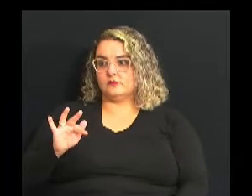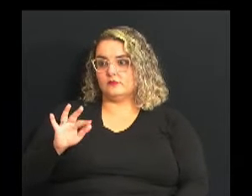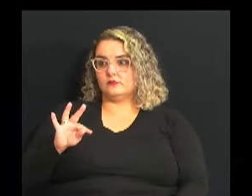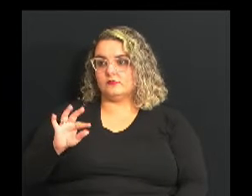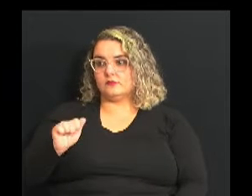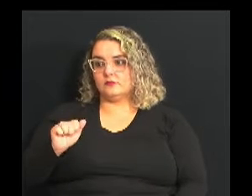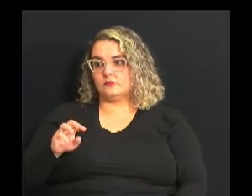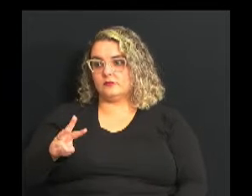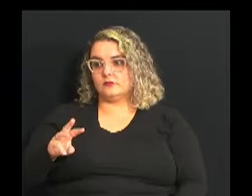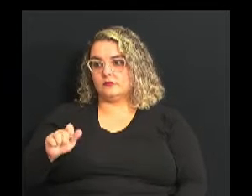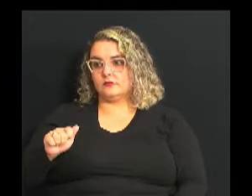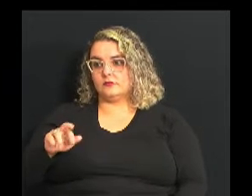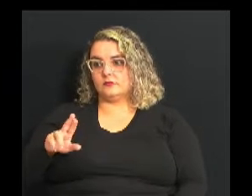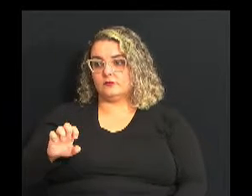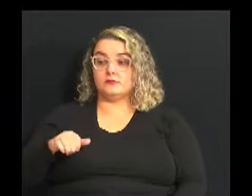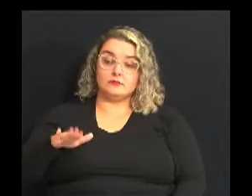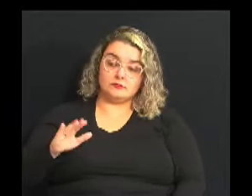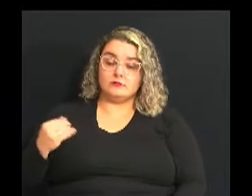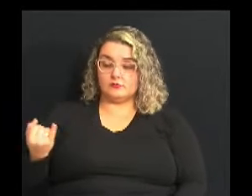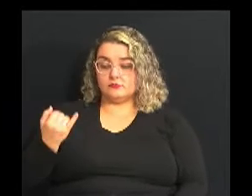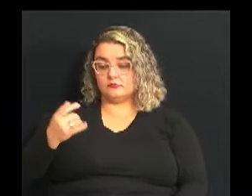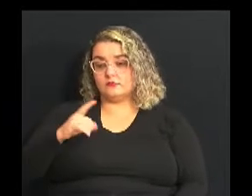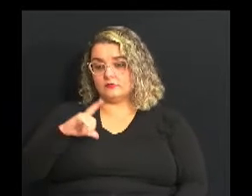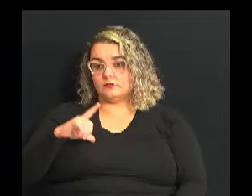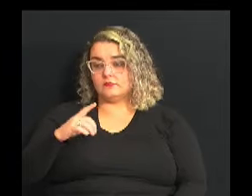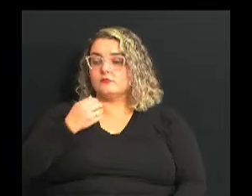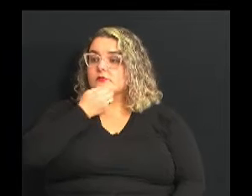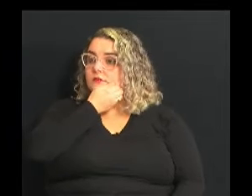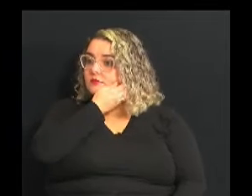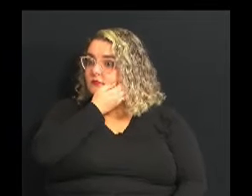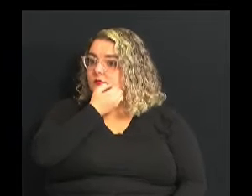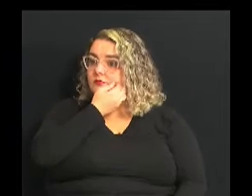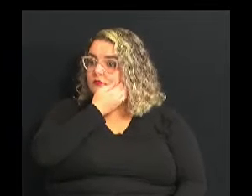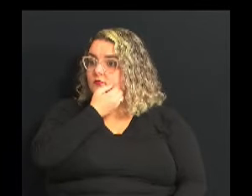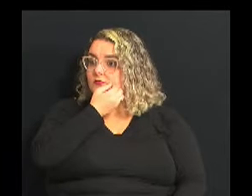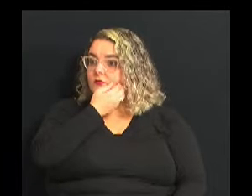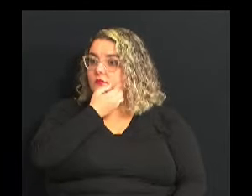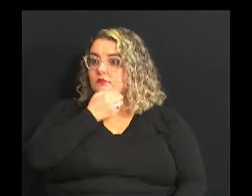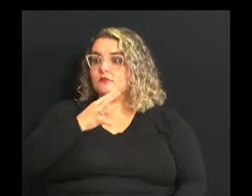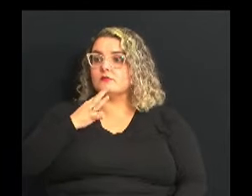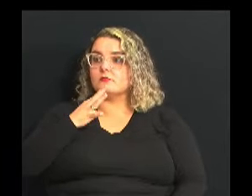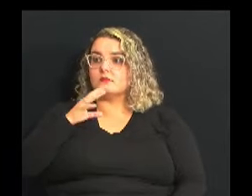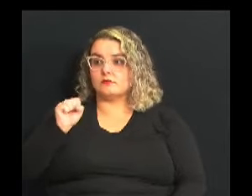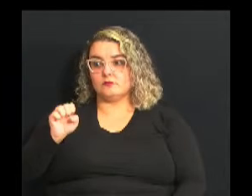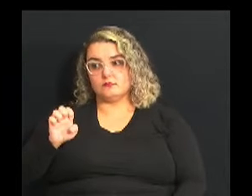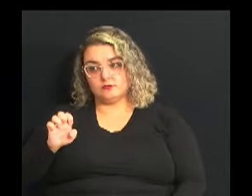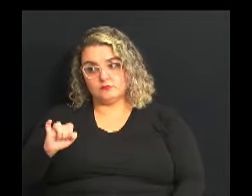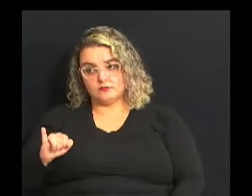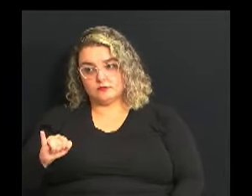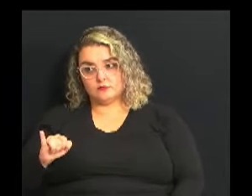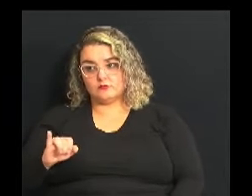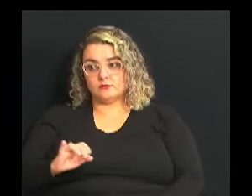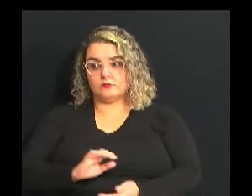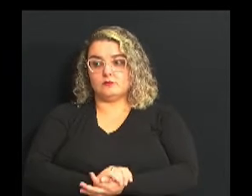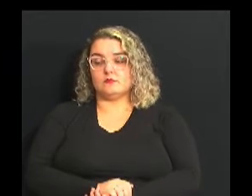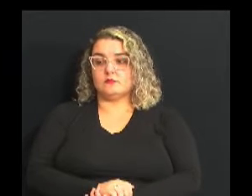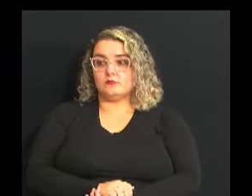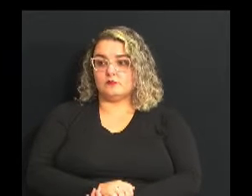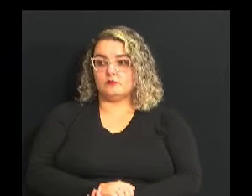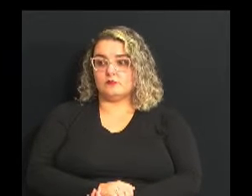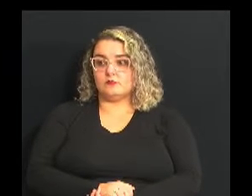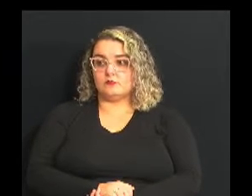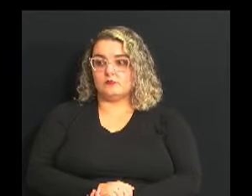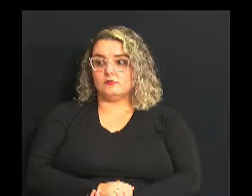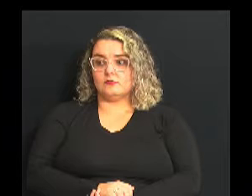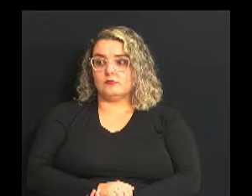que nós mantemos, né? Muitos conhecem o SEI, né? é o sistema